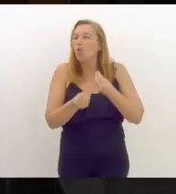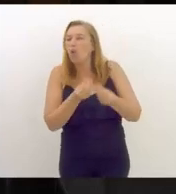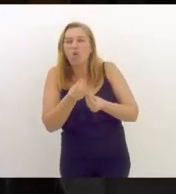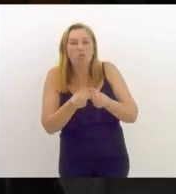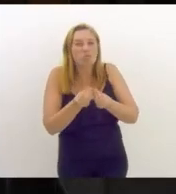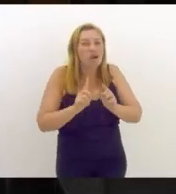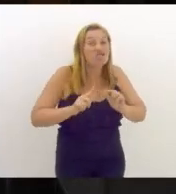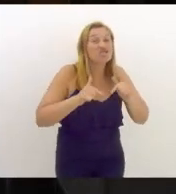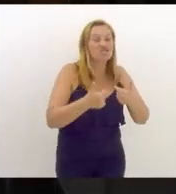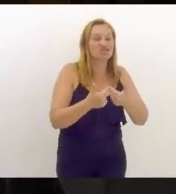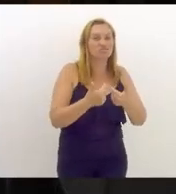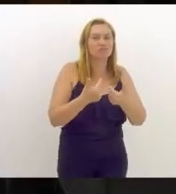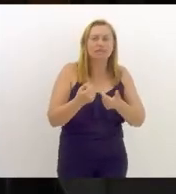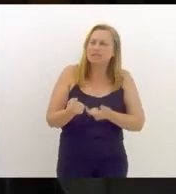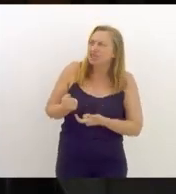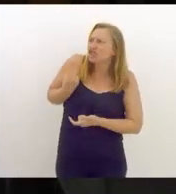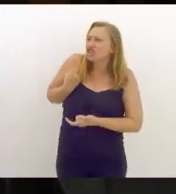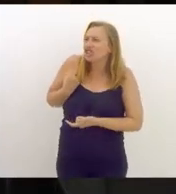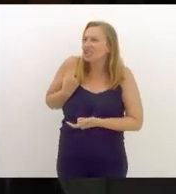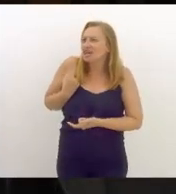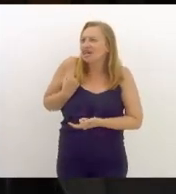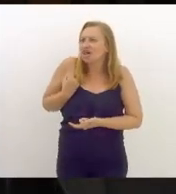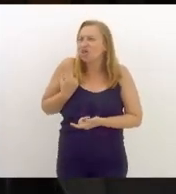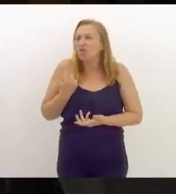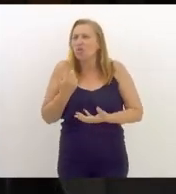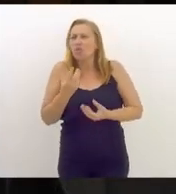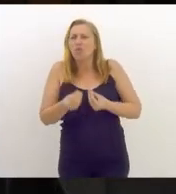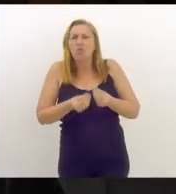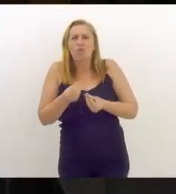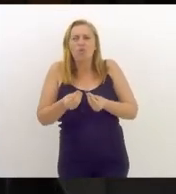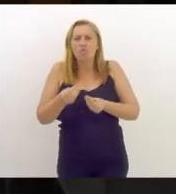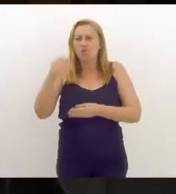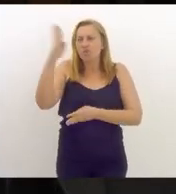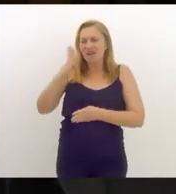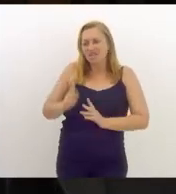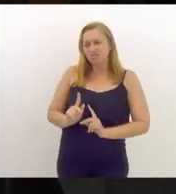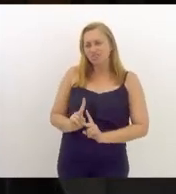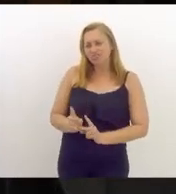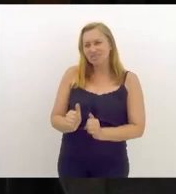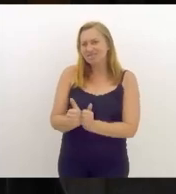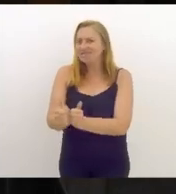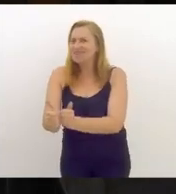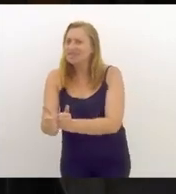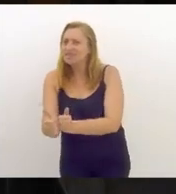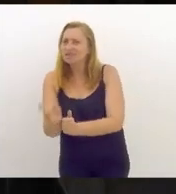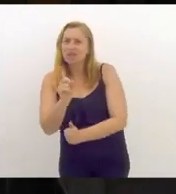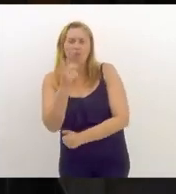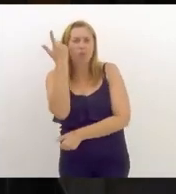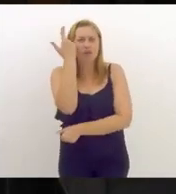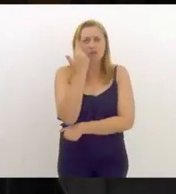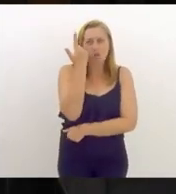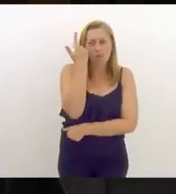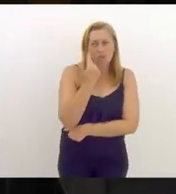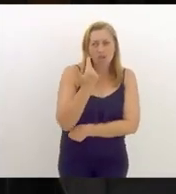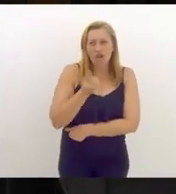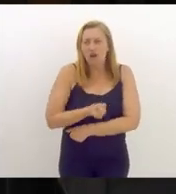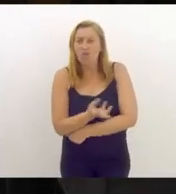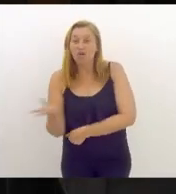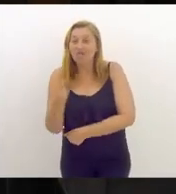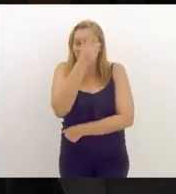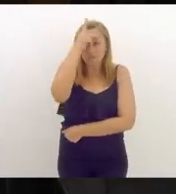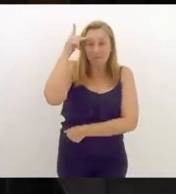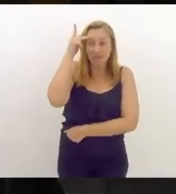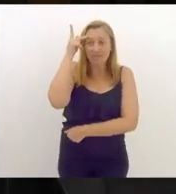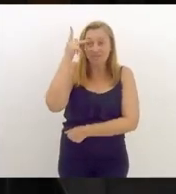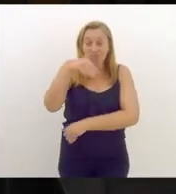feita estranhar a forma que o Brasil tá indo não é normal a quantidade de pessoas